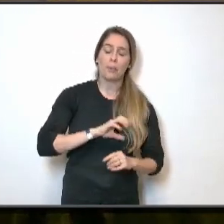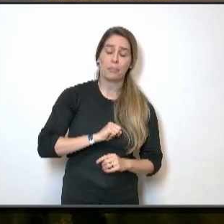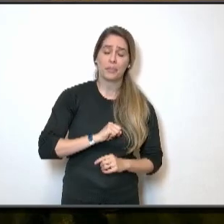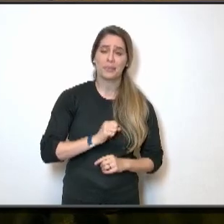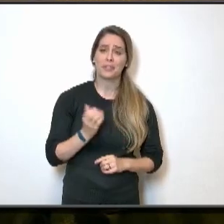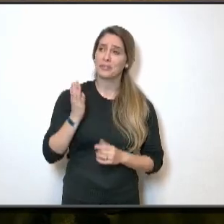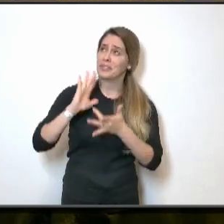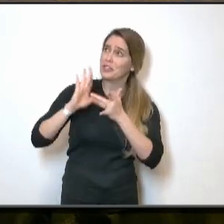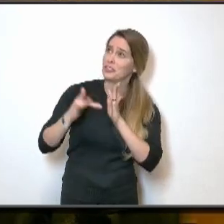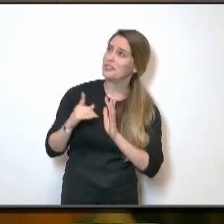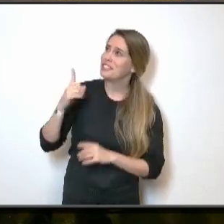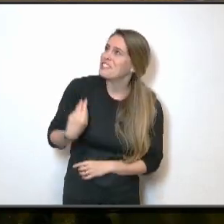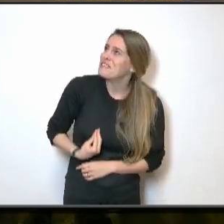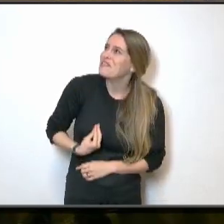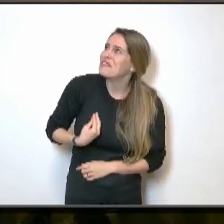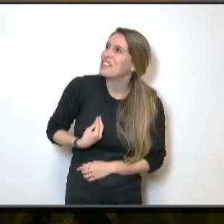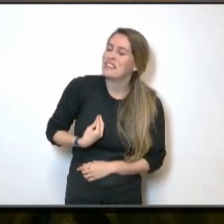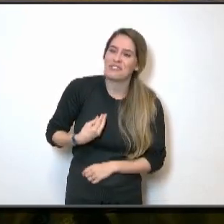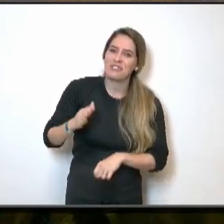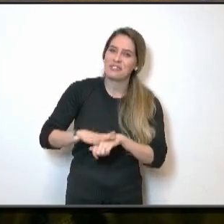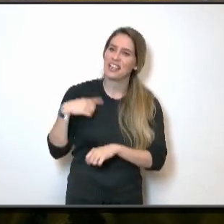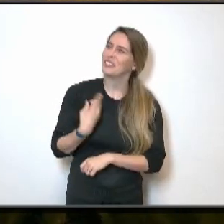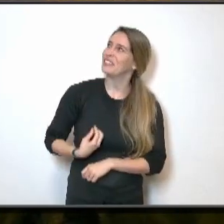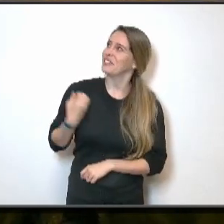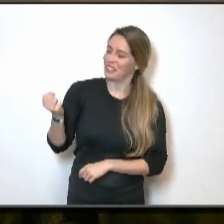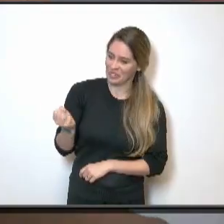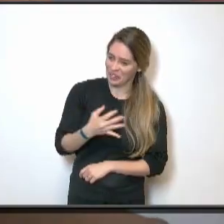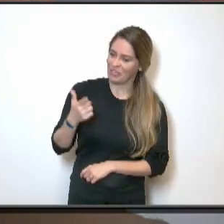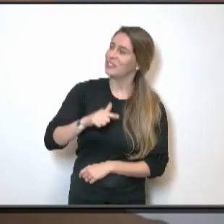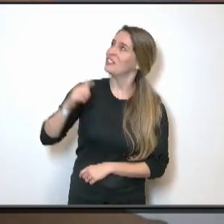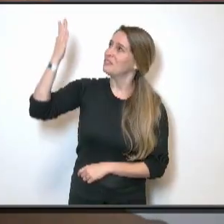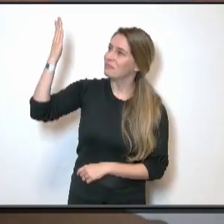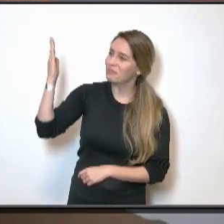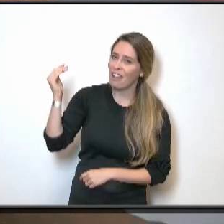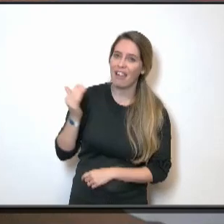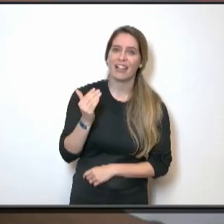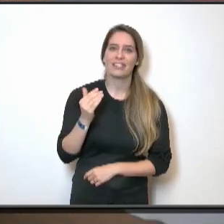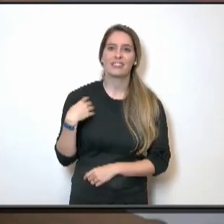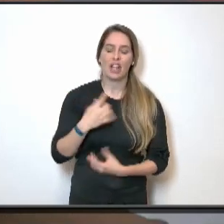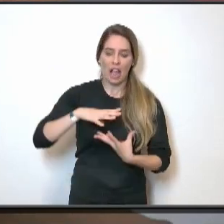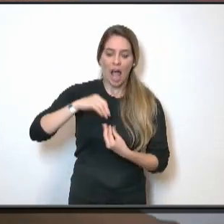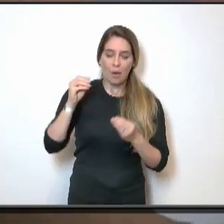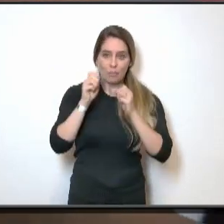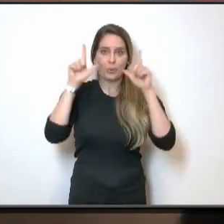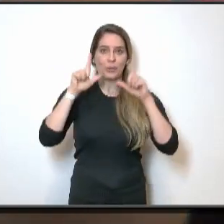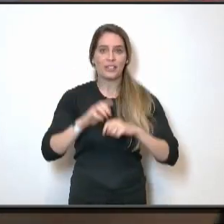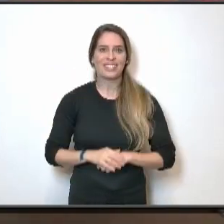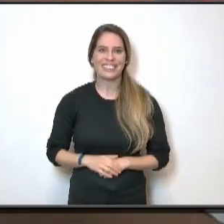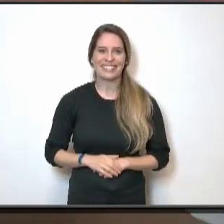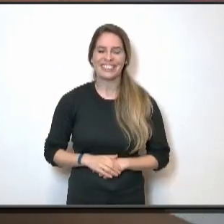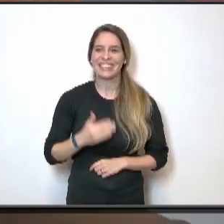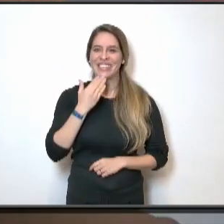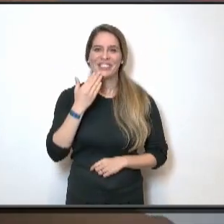Jesus, vivifica no Senhor. Vem, ó vem, Jesus Senhor, nossas almas despertar. Não vou pedir para a Raquel cantar o hino, não, porque